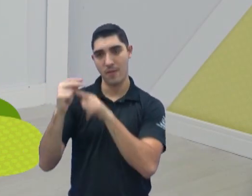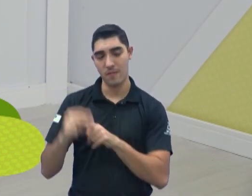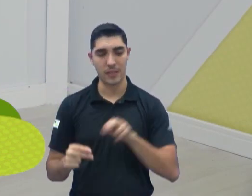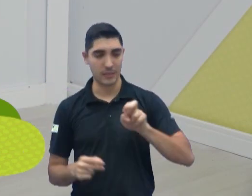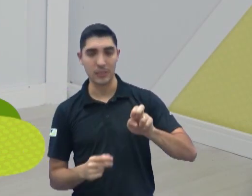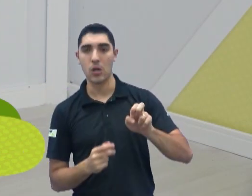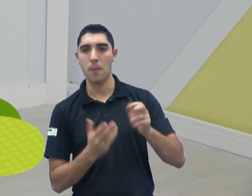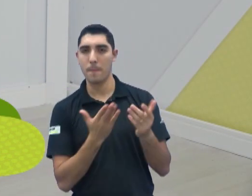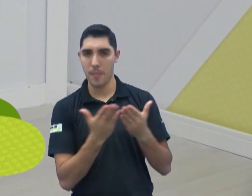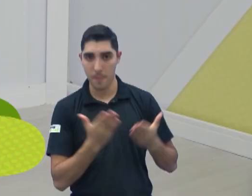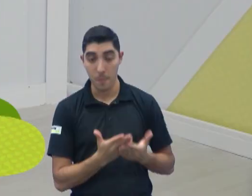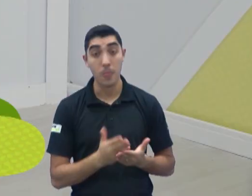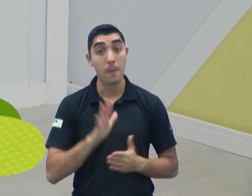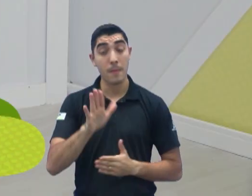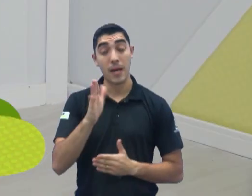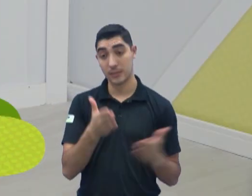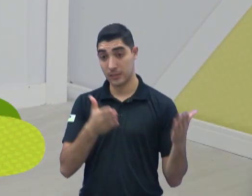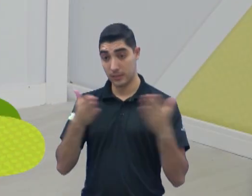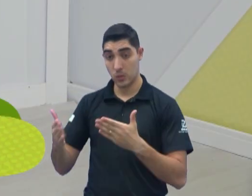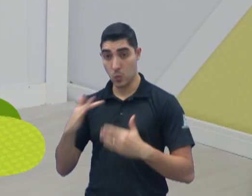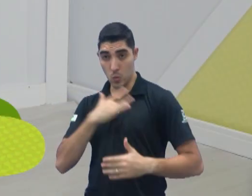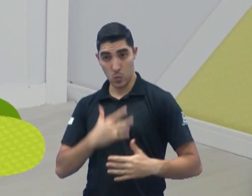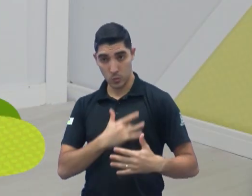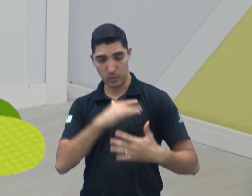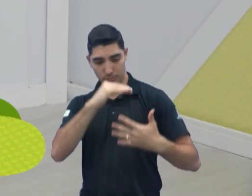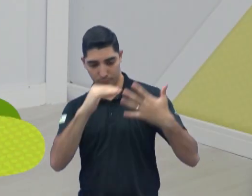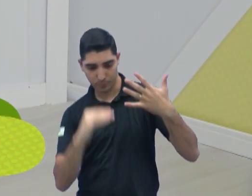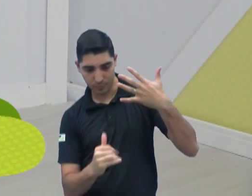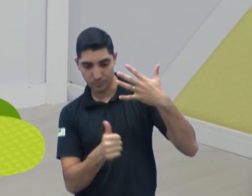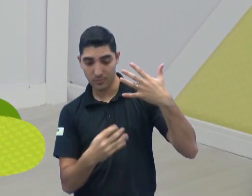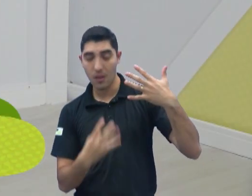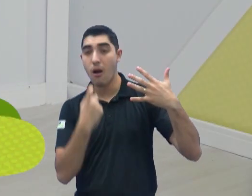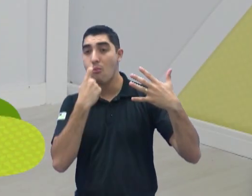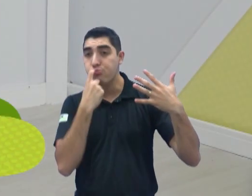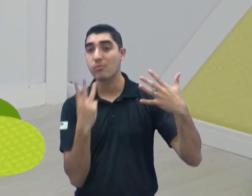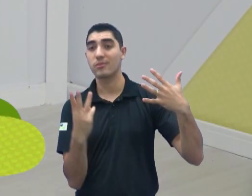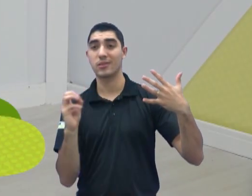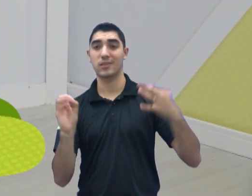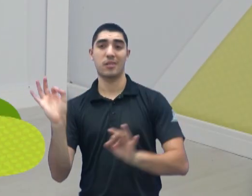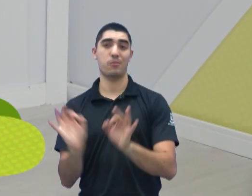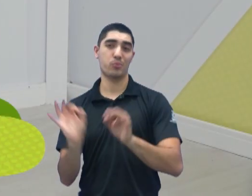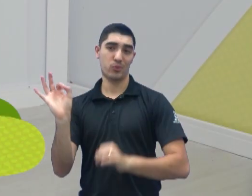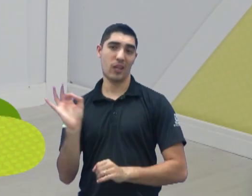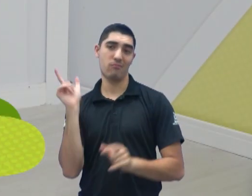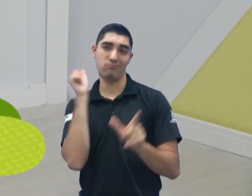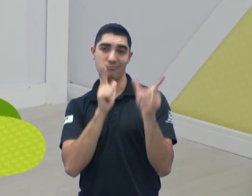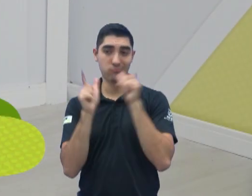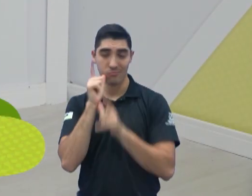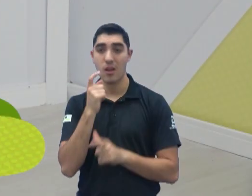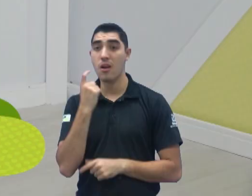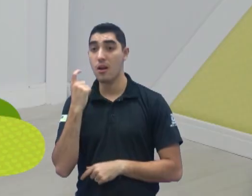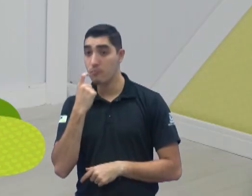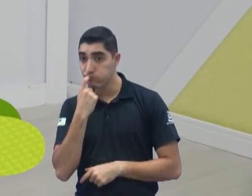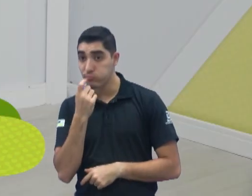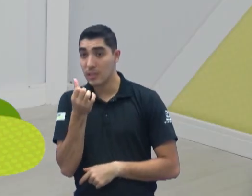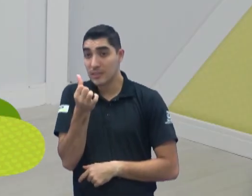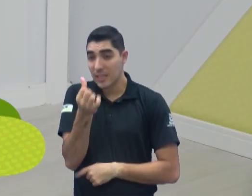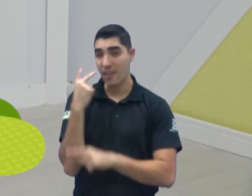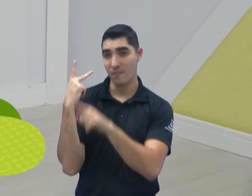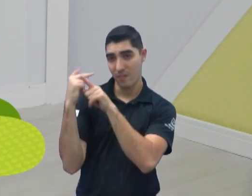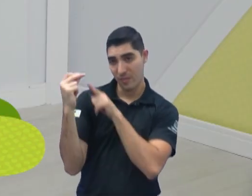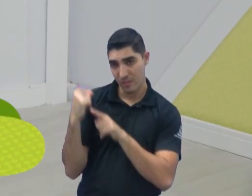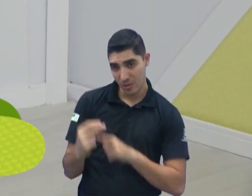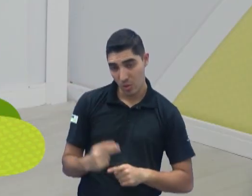Cruzeiro de Belo Horizonte é o 14º colocado, com apenas 30% de aproveitamento. O time mineiro conquistou até aqui 6 vitórias e